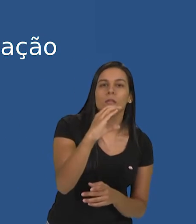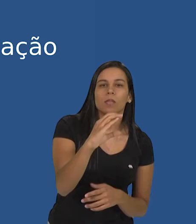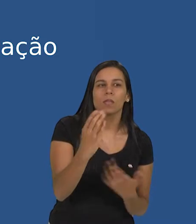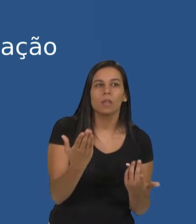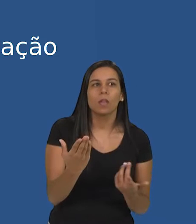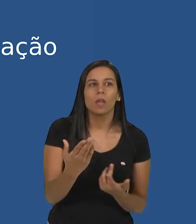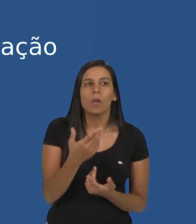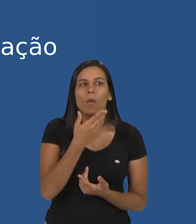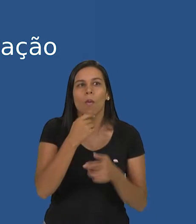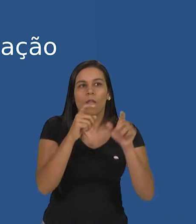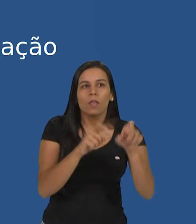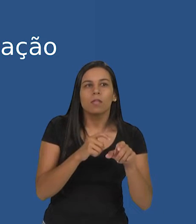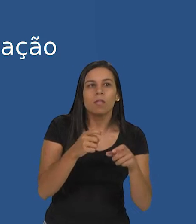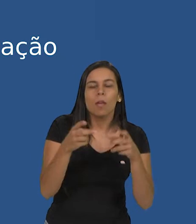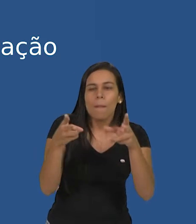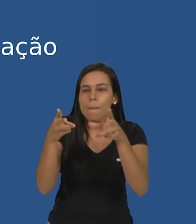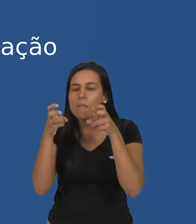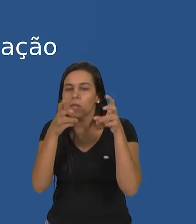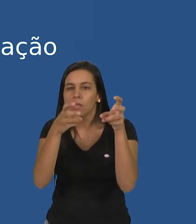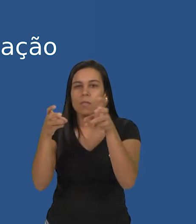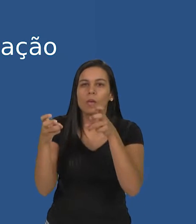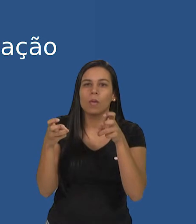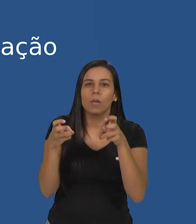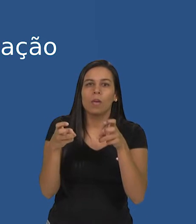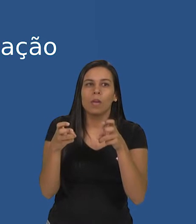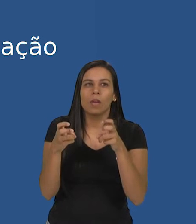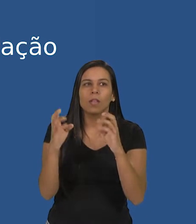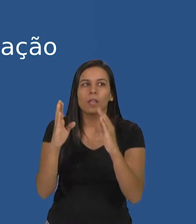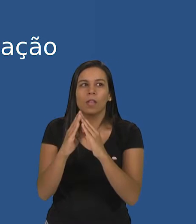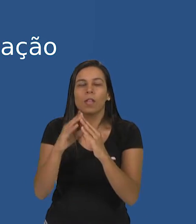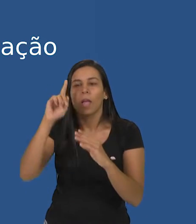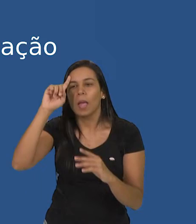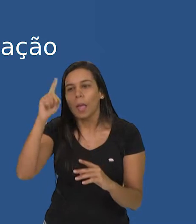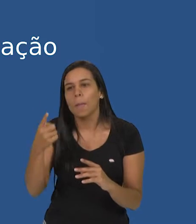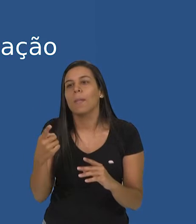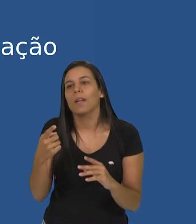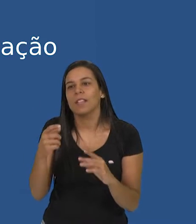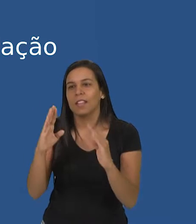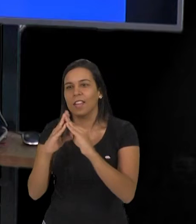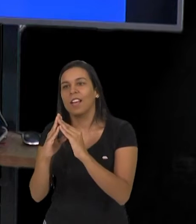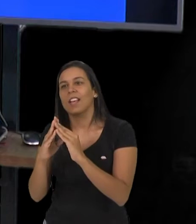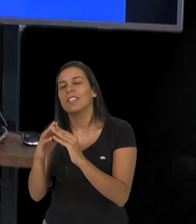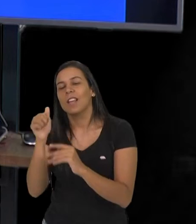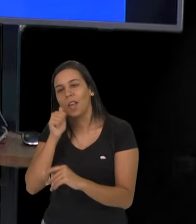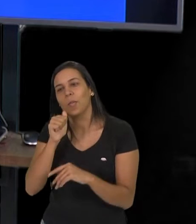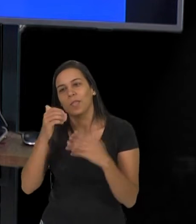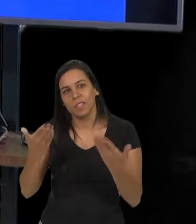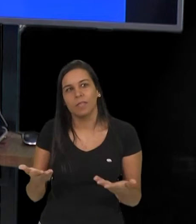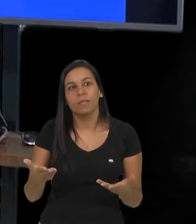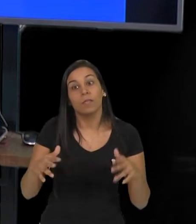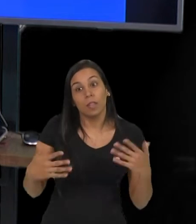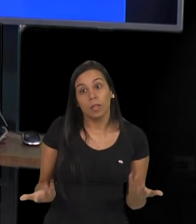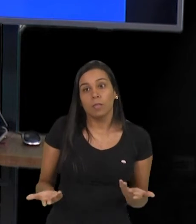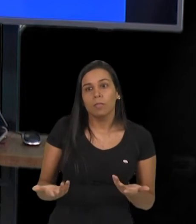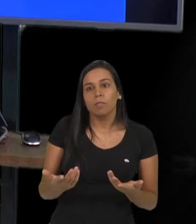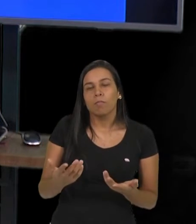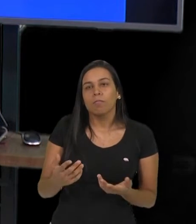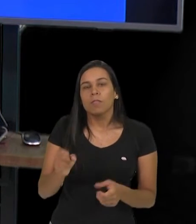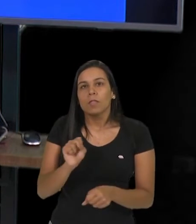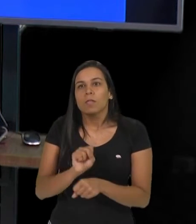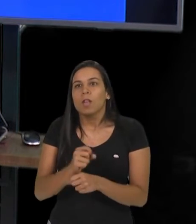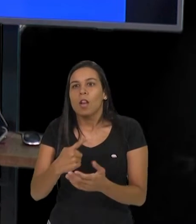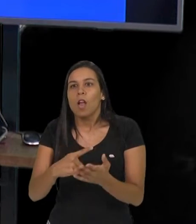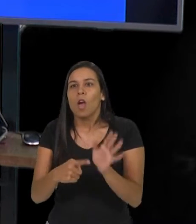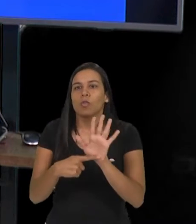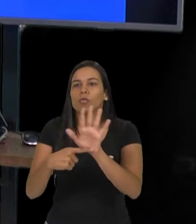né? E percebeu que a relação do poder entre o casal, quem mandava na casa era a mulher. Então é isso, pessoal. Espero que tenha ajudado. Esse é só o nosso